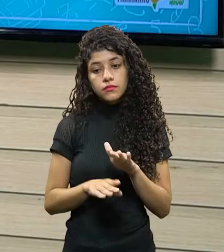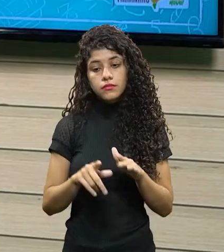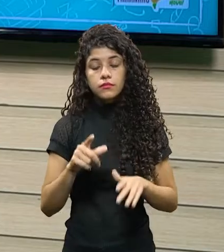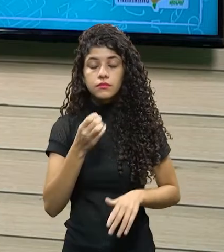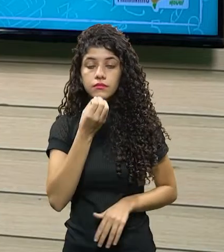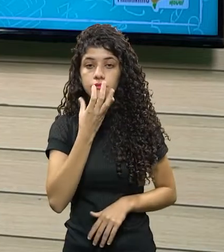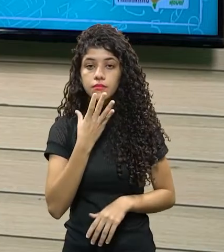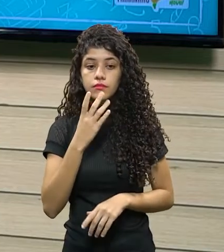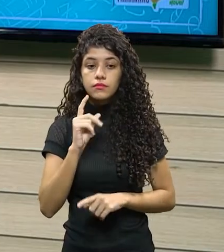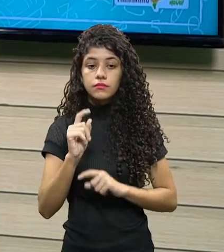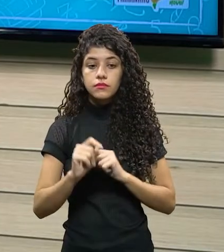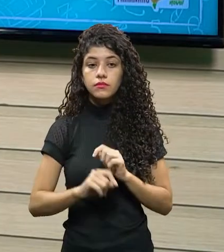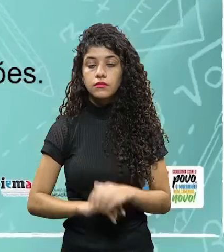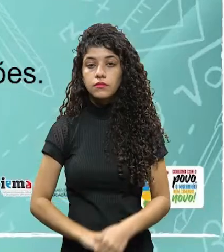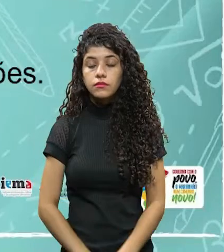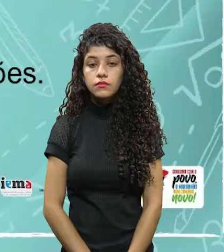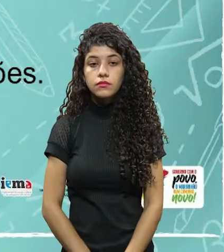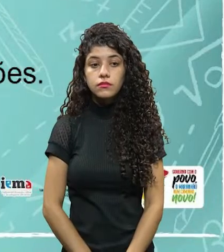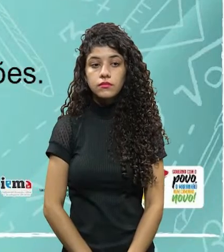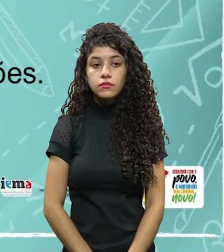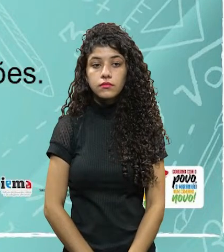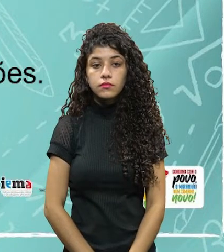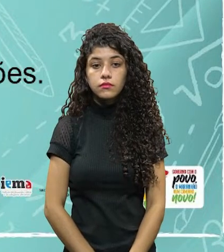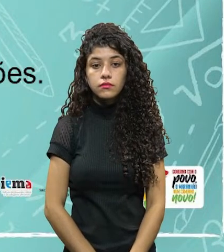uma boa margem de lucro.